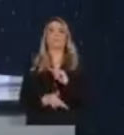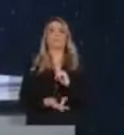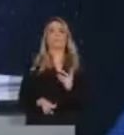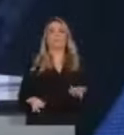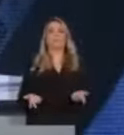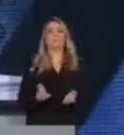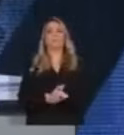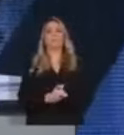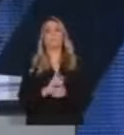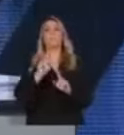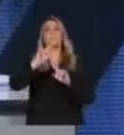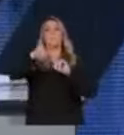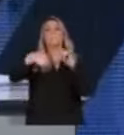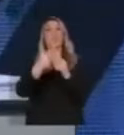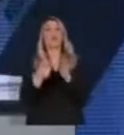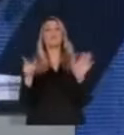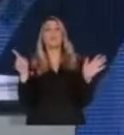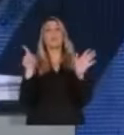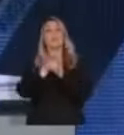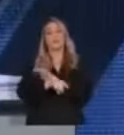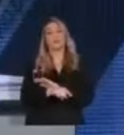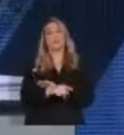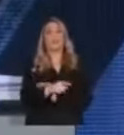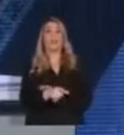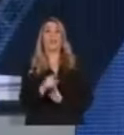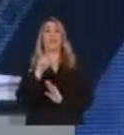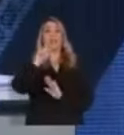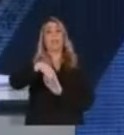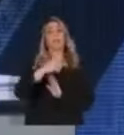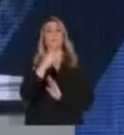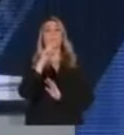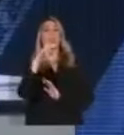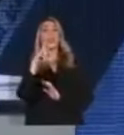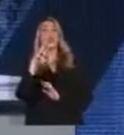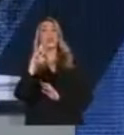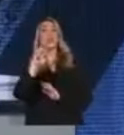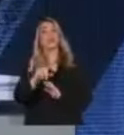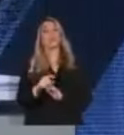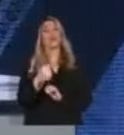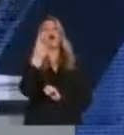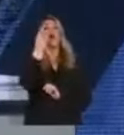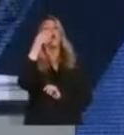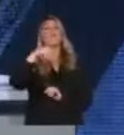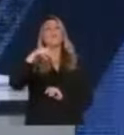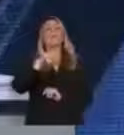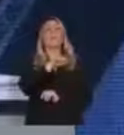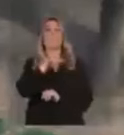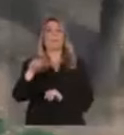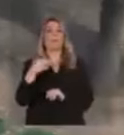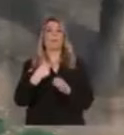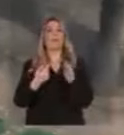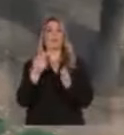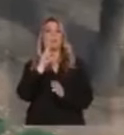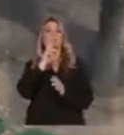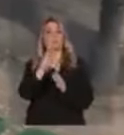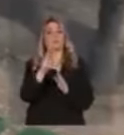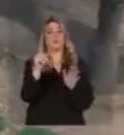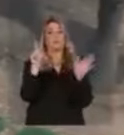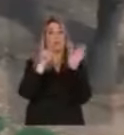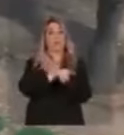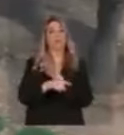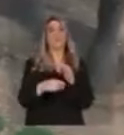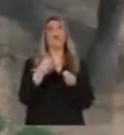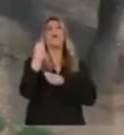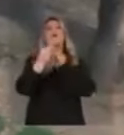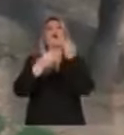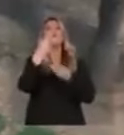candidata a próxima pergunta é para o candidato Pedro Paulo ele terá exatamente 1 minuto e meio para resposta Vamos à pergunta qual a